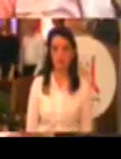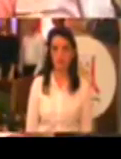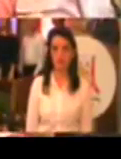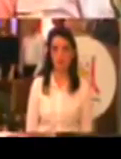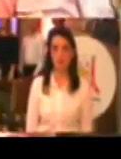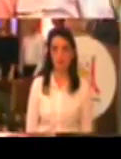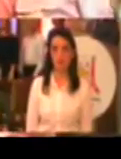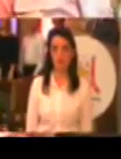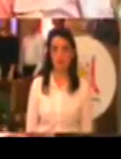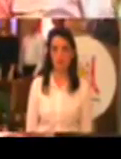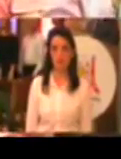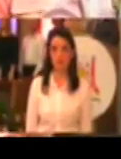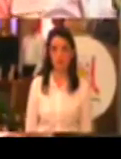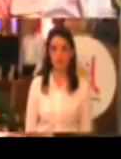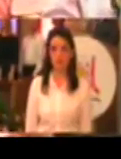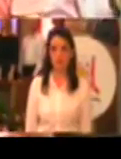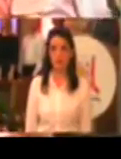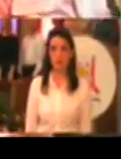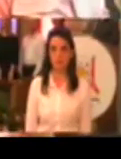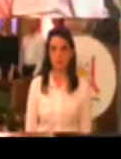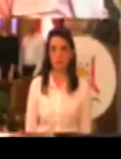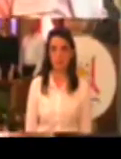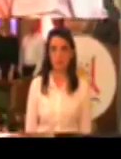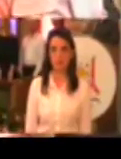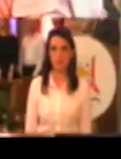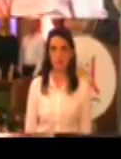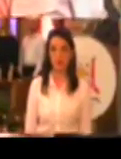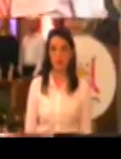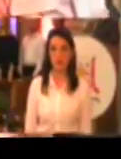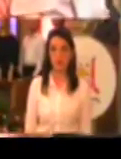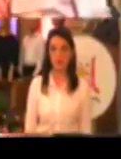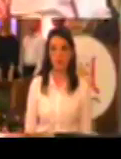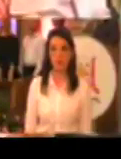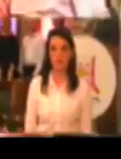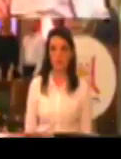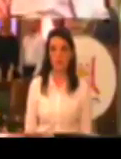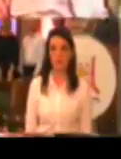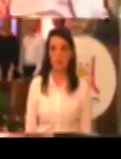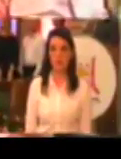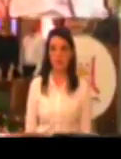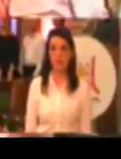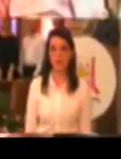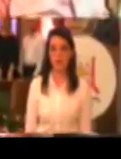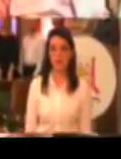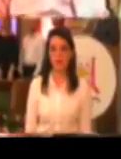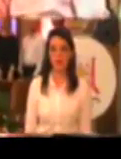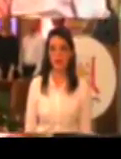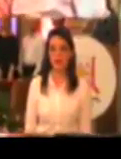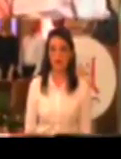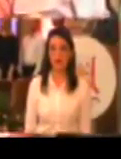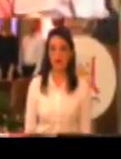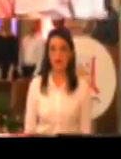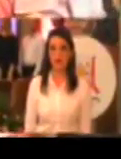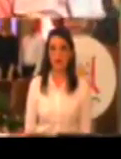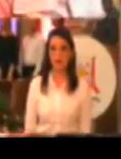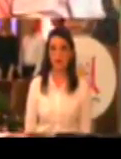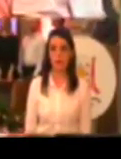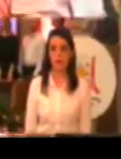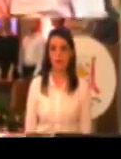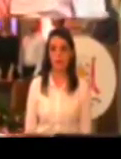límpido, a imagem do cruzeiro resplandece. Gigante pela